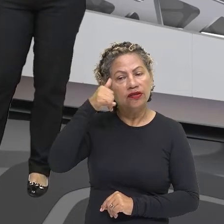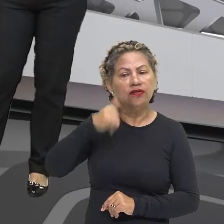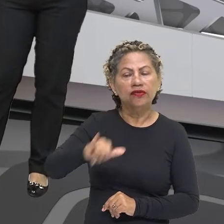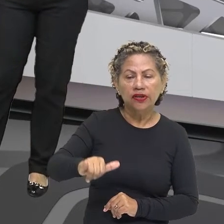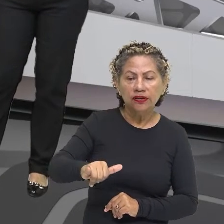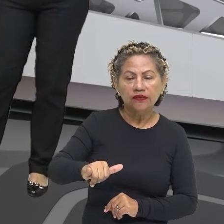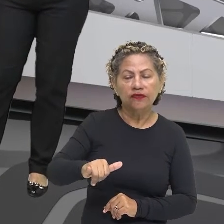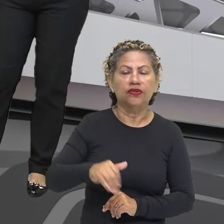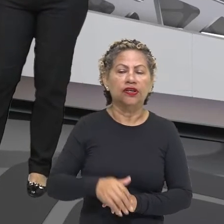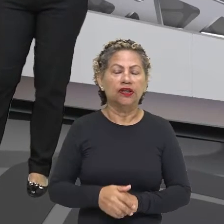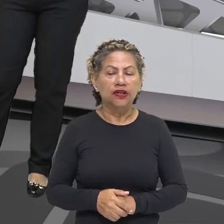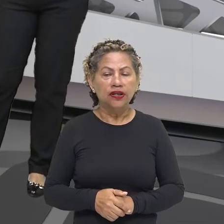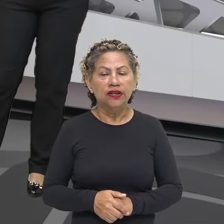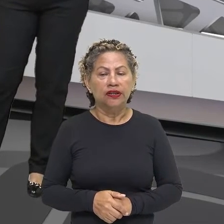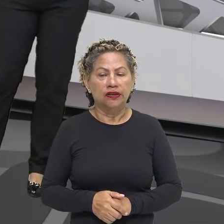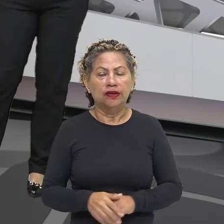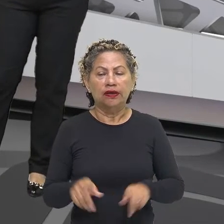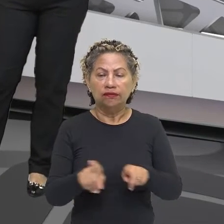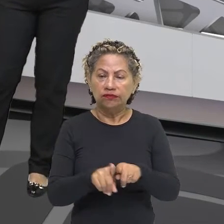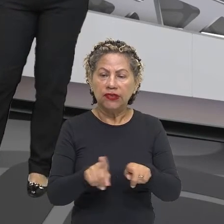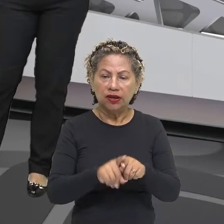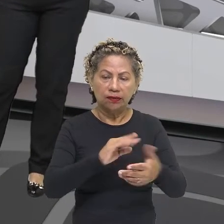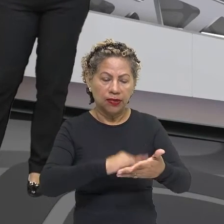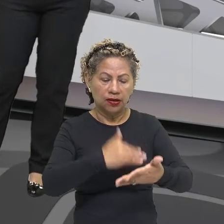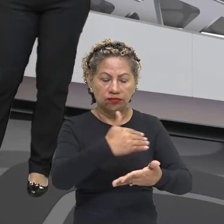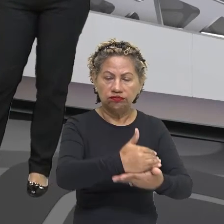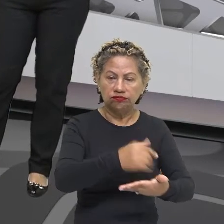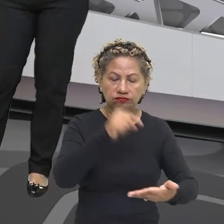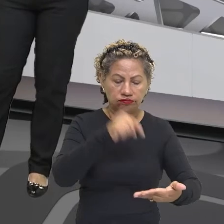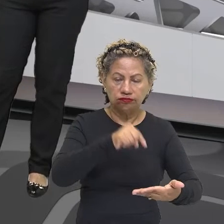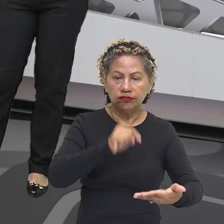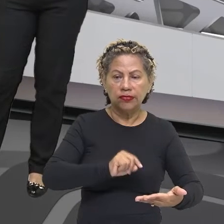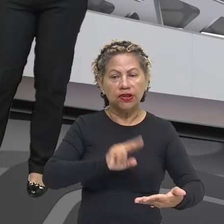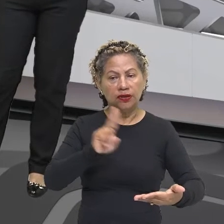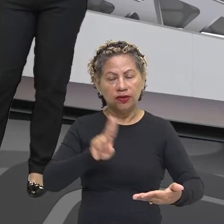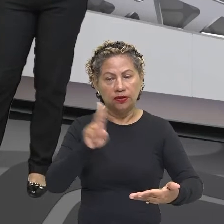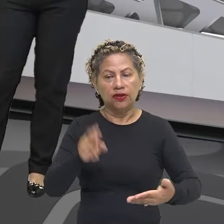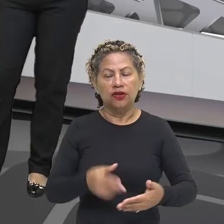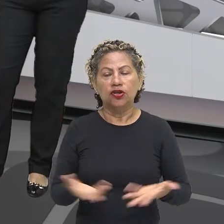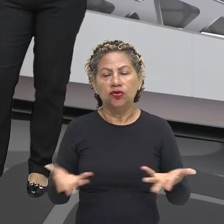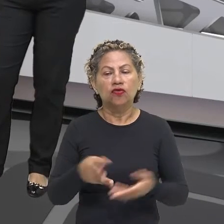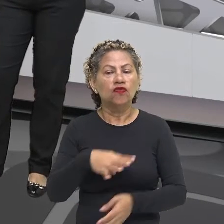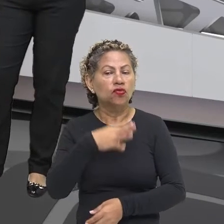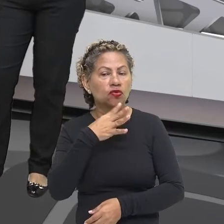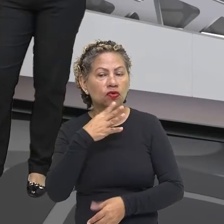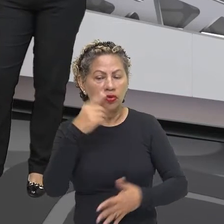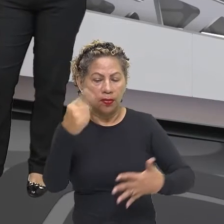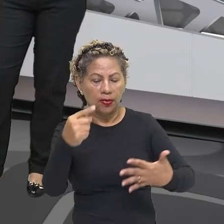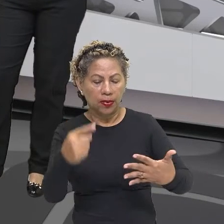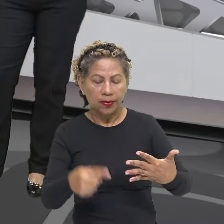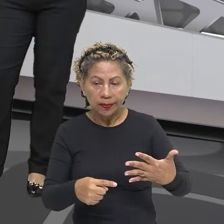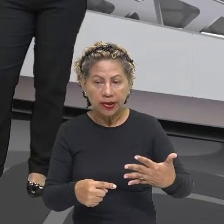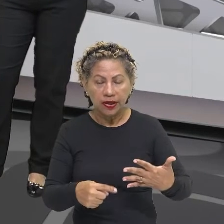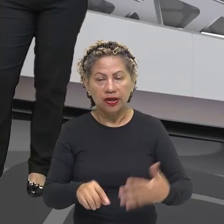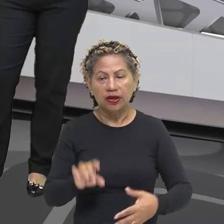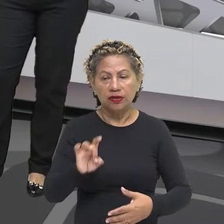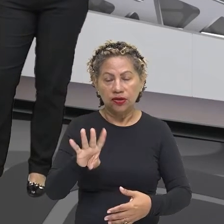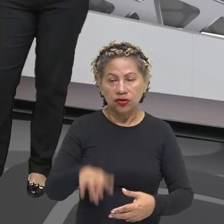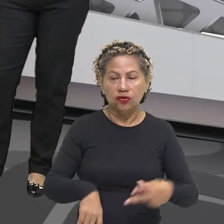bom? E aí você acabou perdendo todos os seus arquivos se você só tiver lá, ok? Vamos